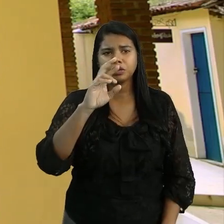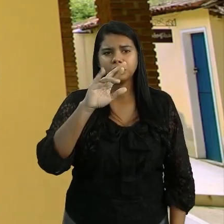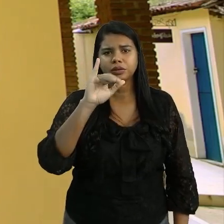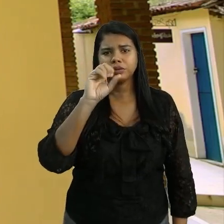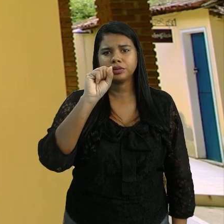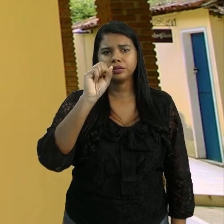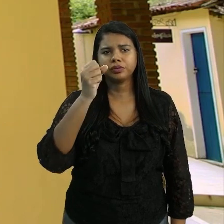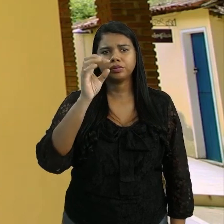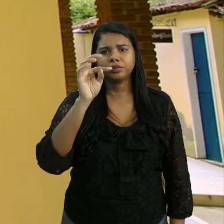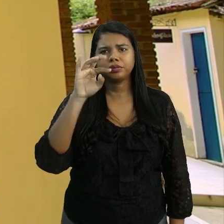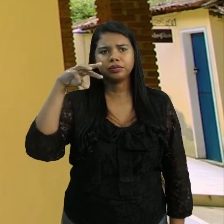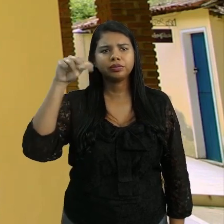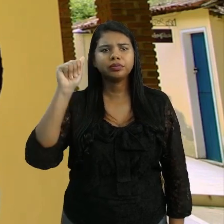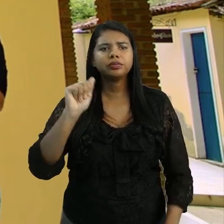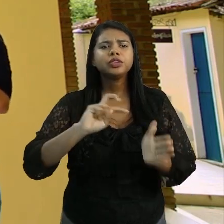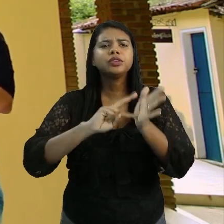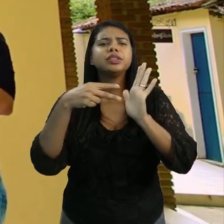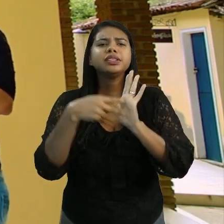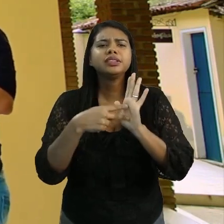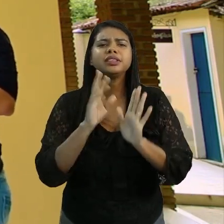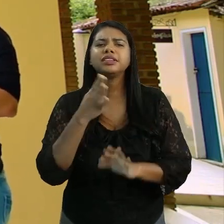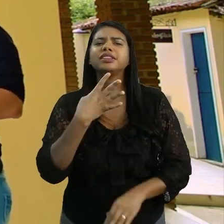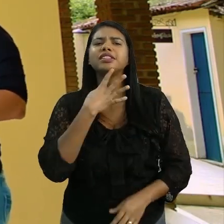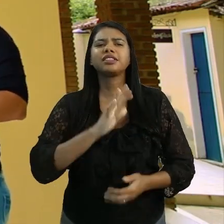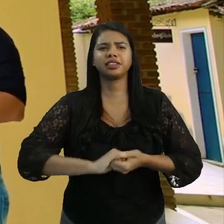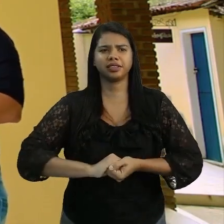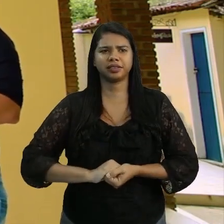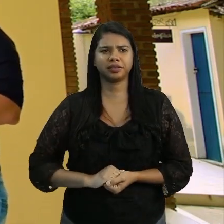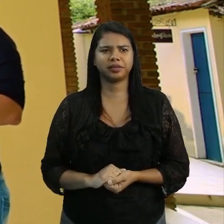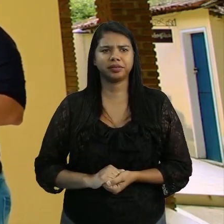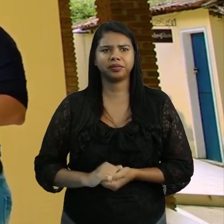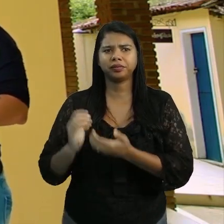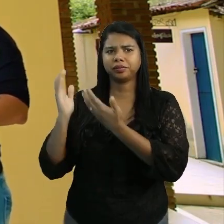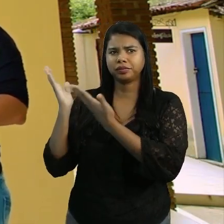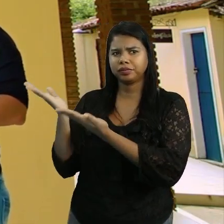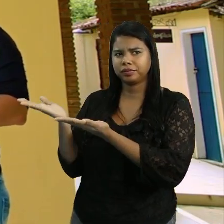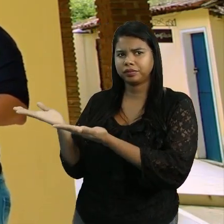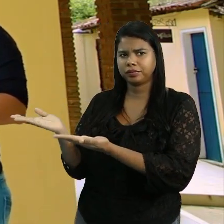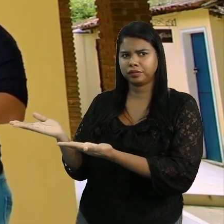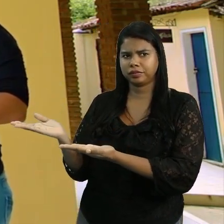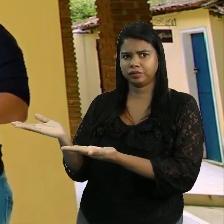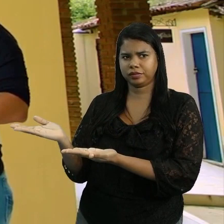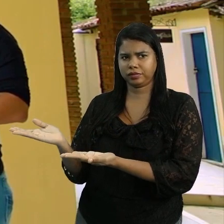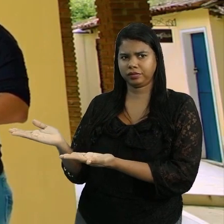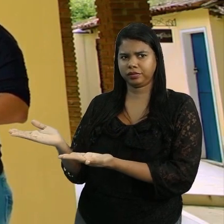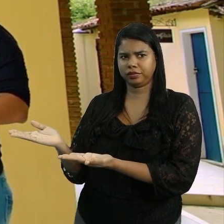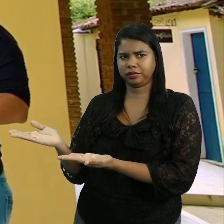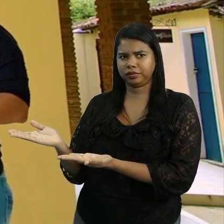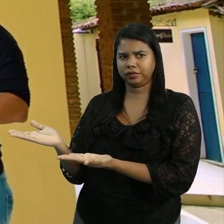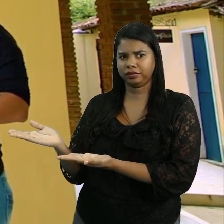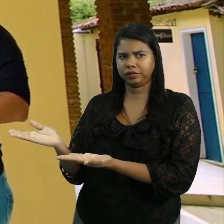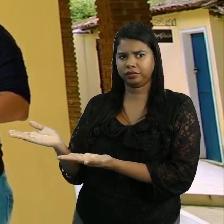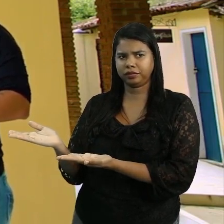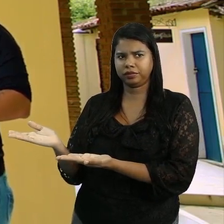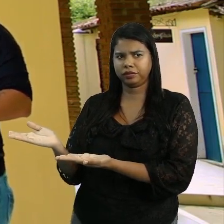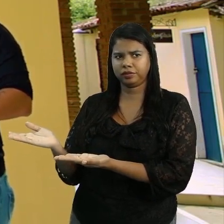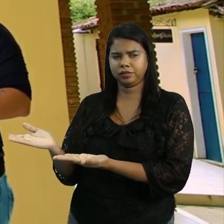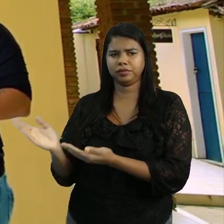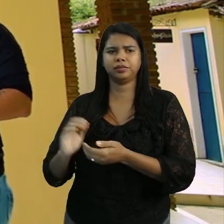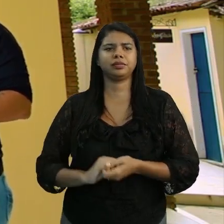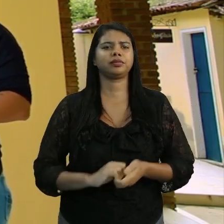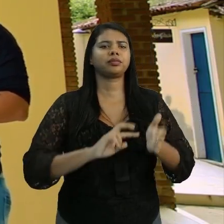também. E vejam, observam a minha aparência e falam, você é do Hare Krishna? Exatamente. A Sika, né? A Sika. E aí eles já associam